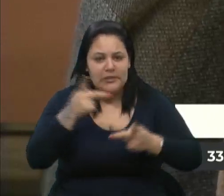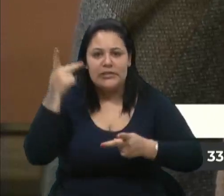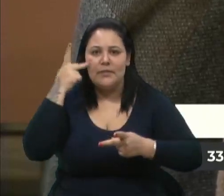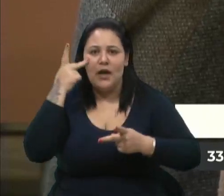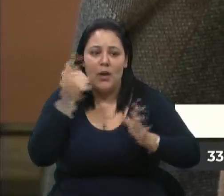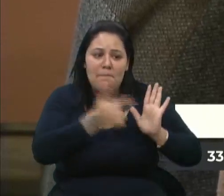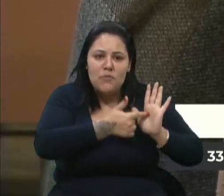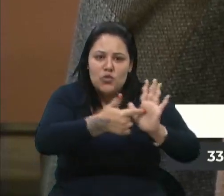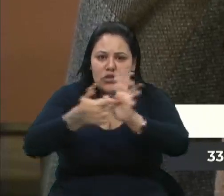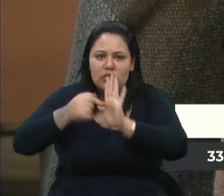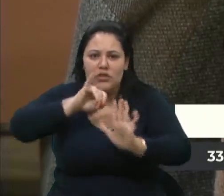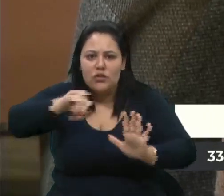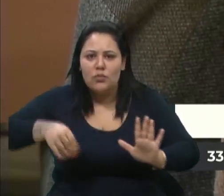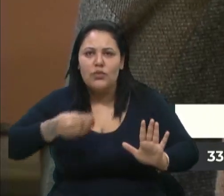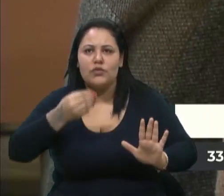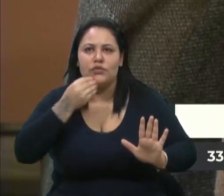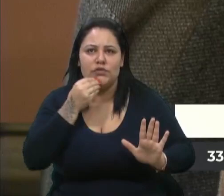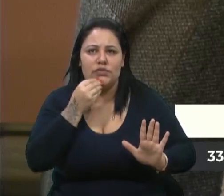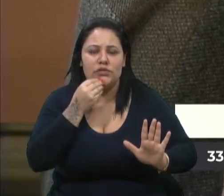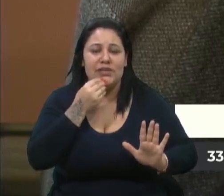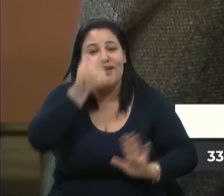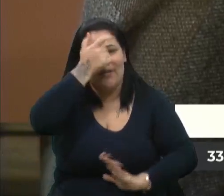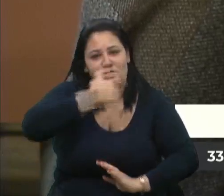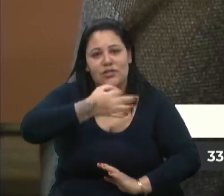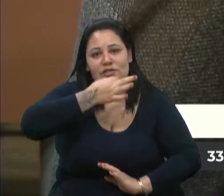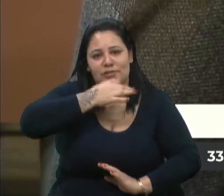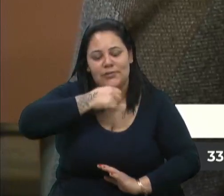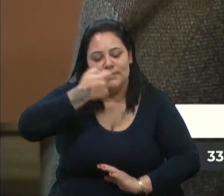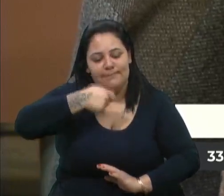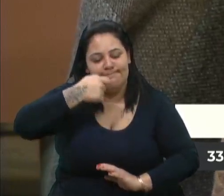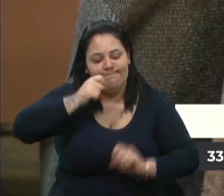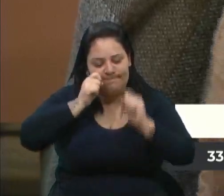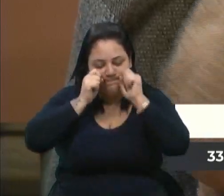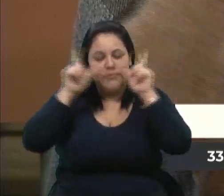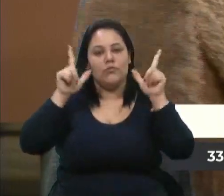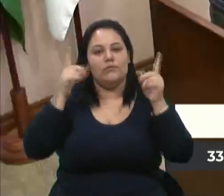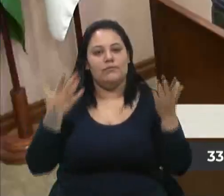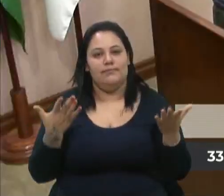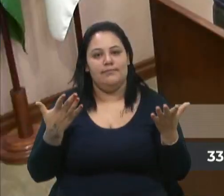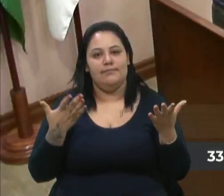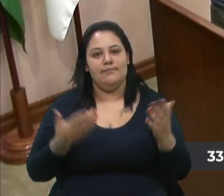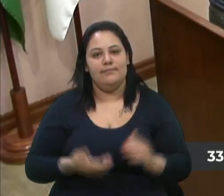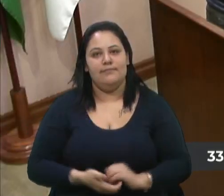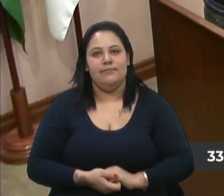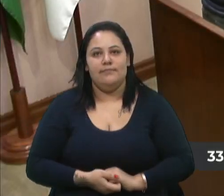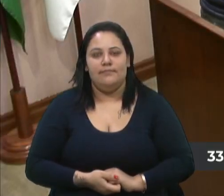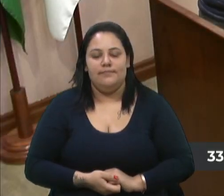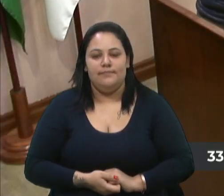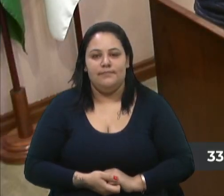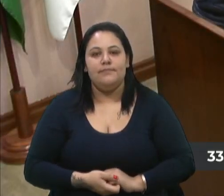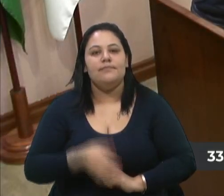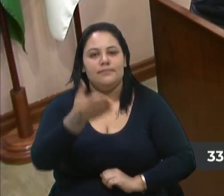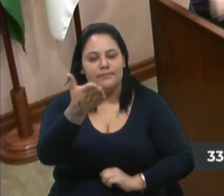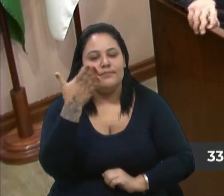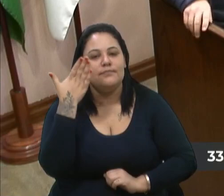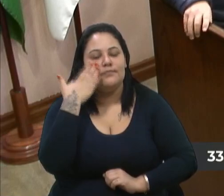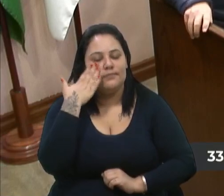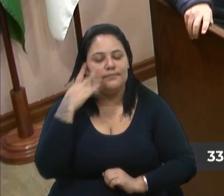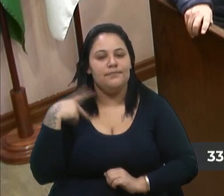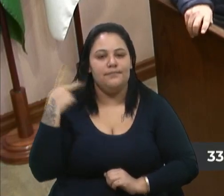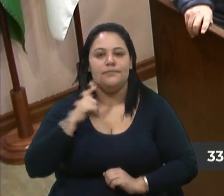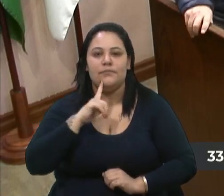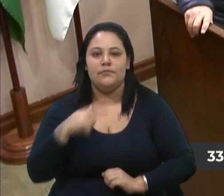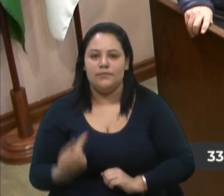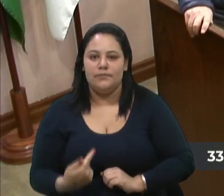as possibilidades, eu acho que Caxias precisa acordar. Obrigada. A senhora sabe, vereadora Gladys, que